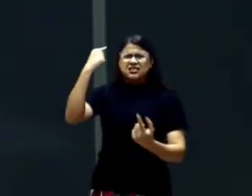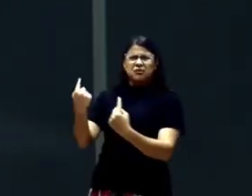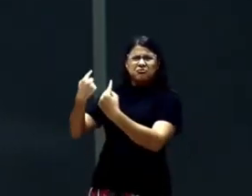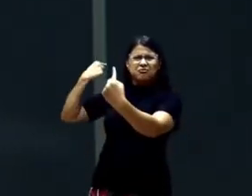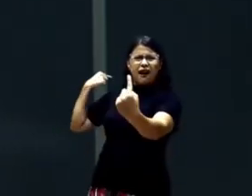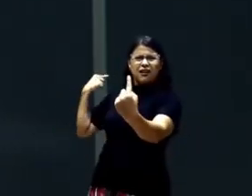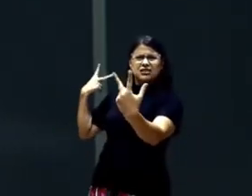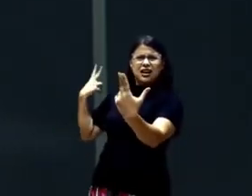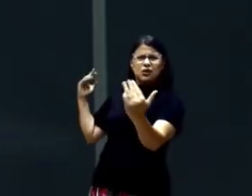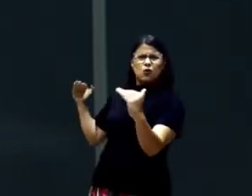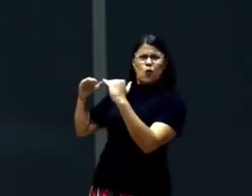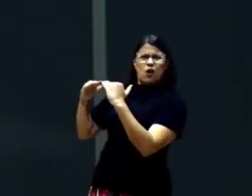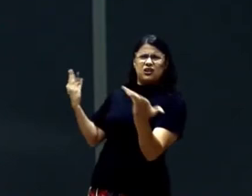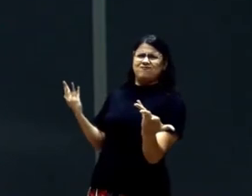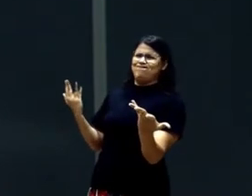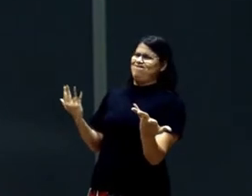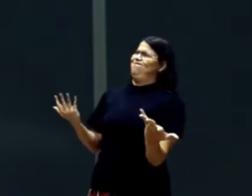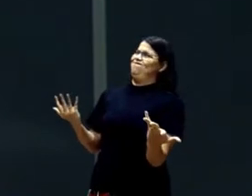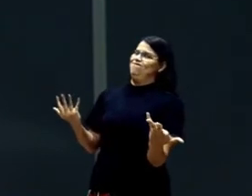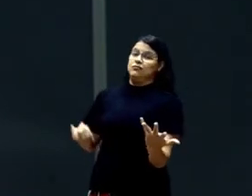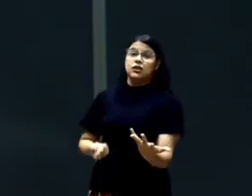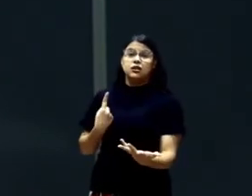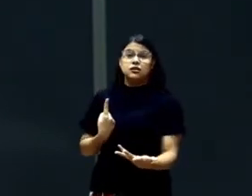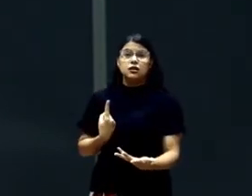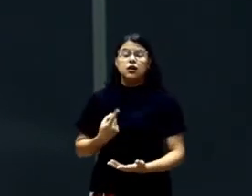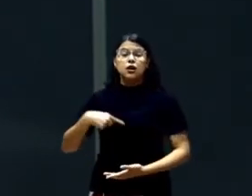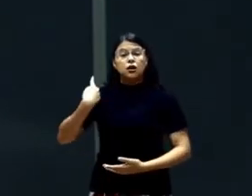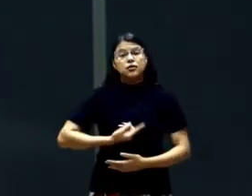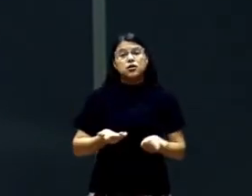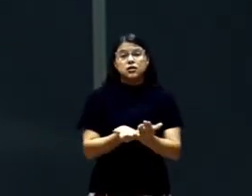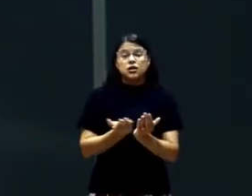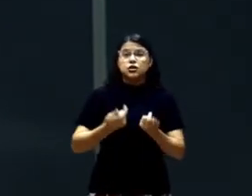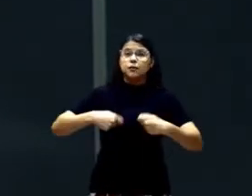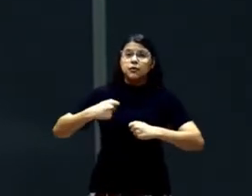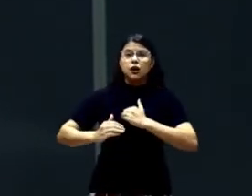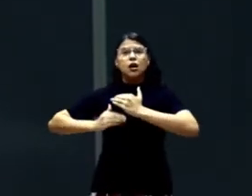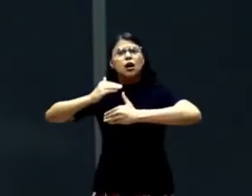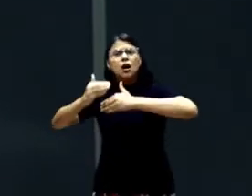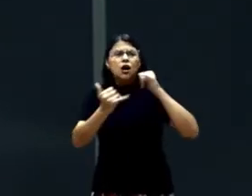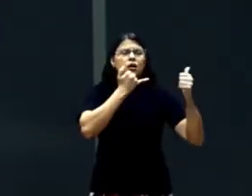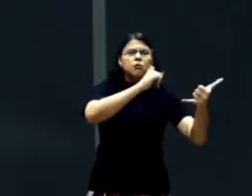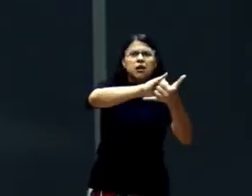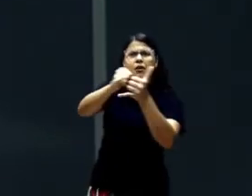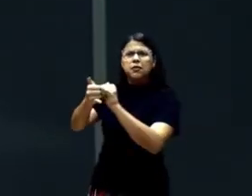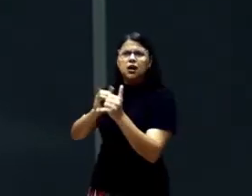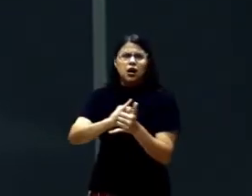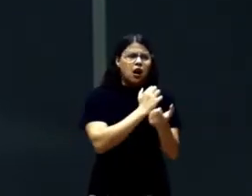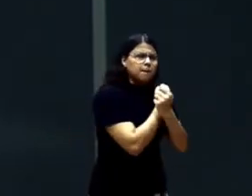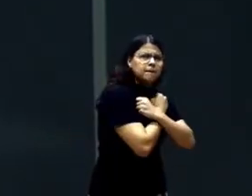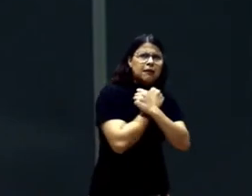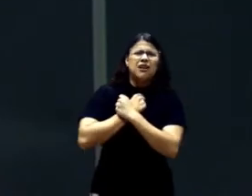cristão é evoluir nisso. É perdoar, é passar por cima, é abraçar, é ter o seu irmão. Pastor, mas não tenho